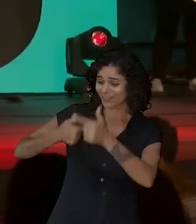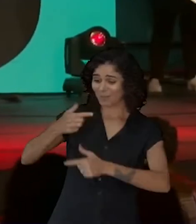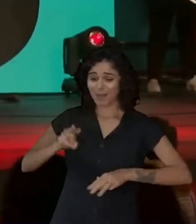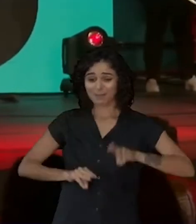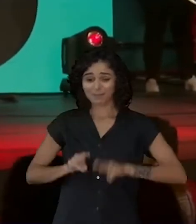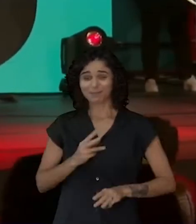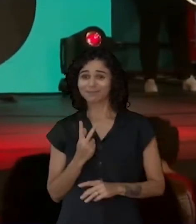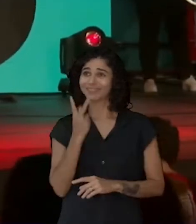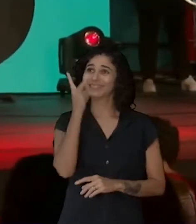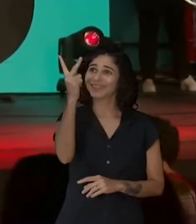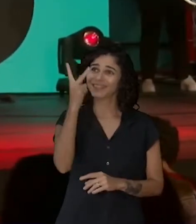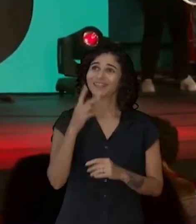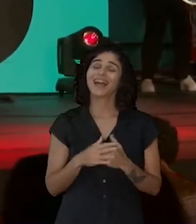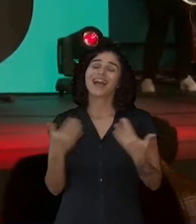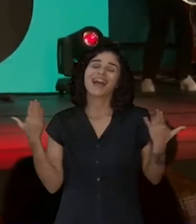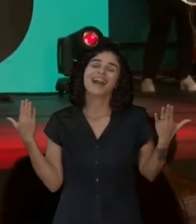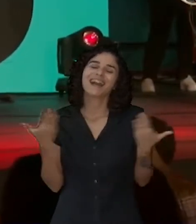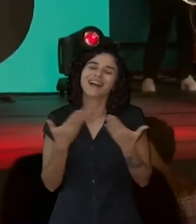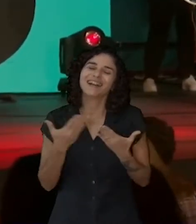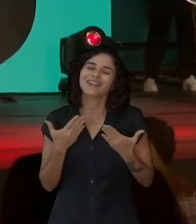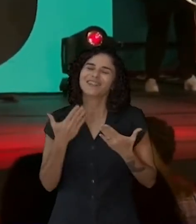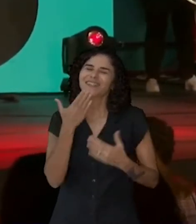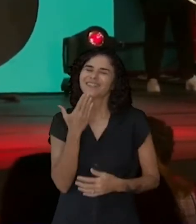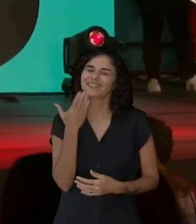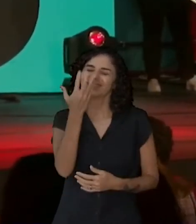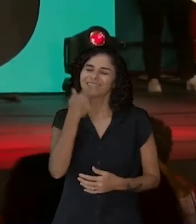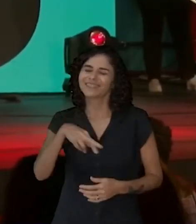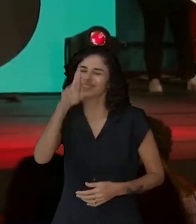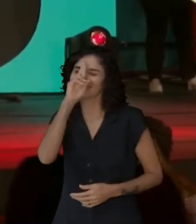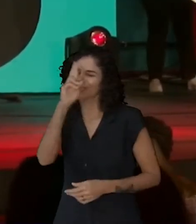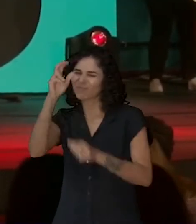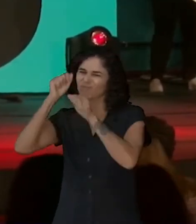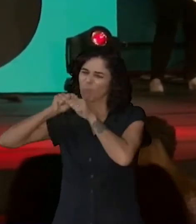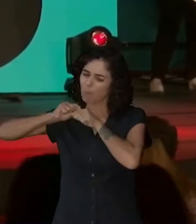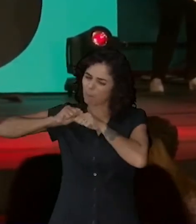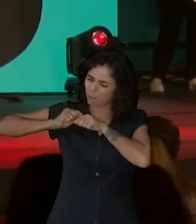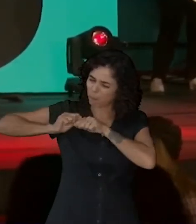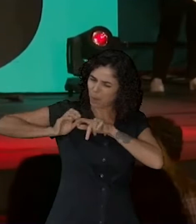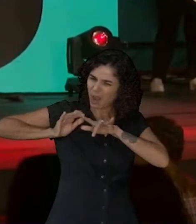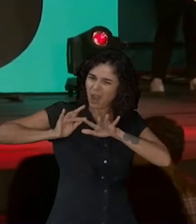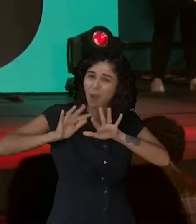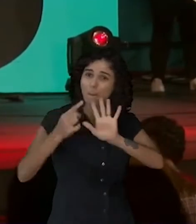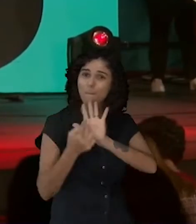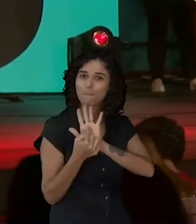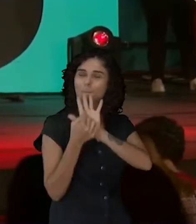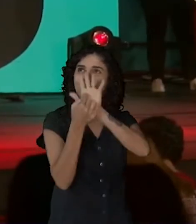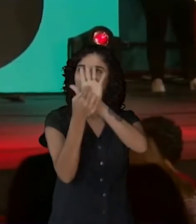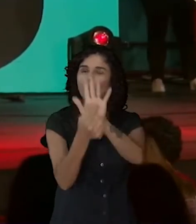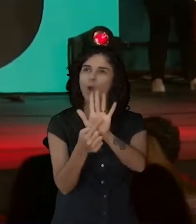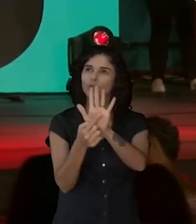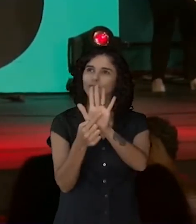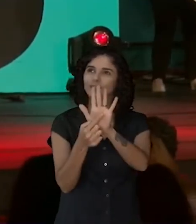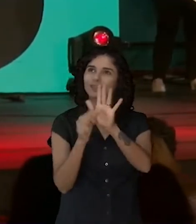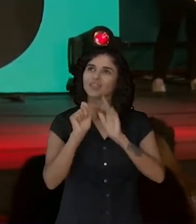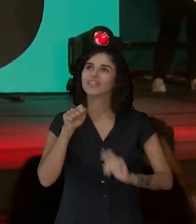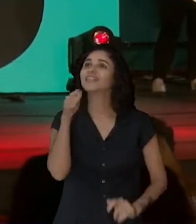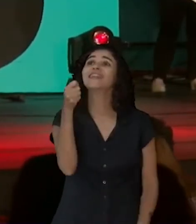agora eu peço que o Senhor traga uma revelação nova de quem o Senhor é. E que o